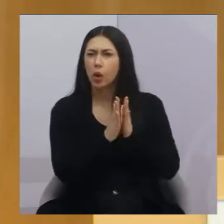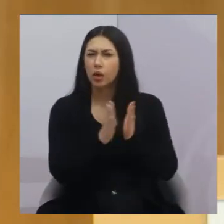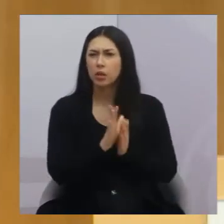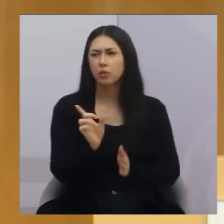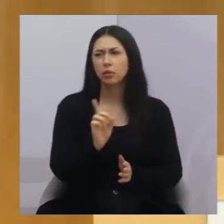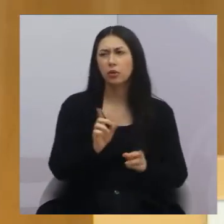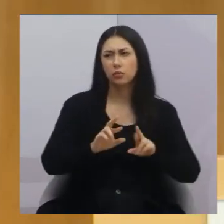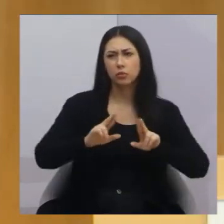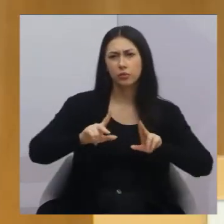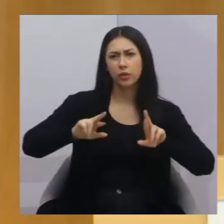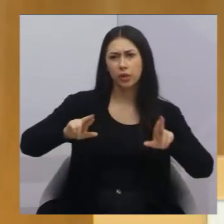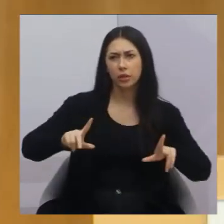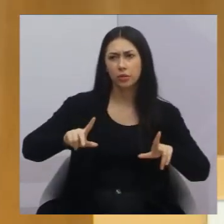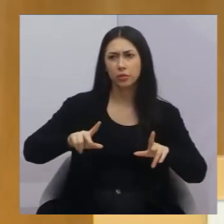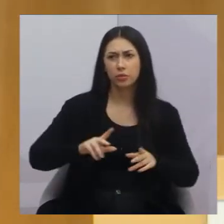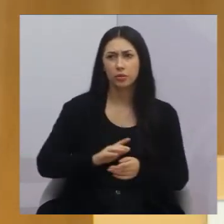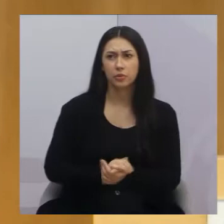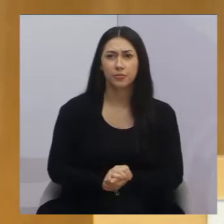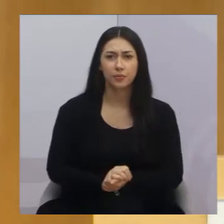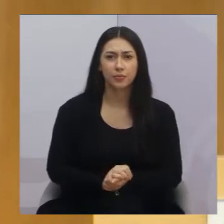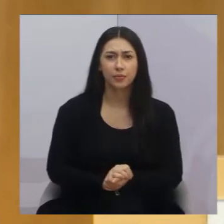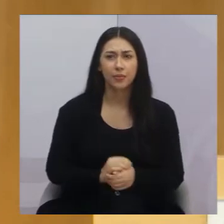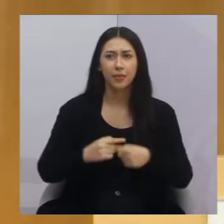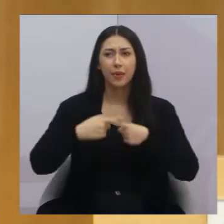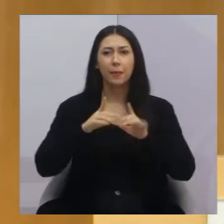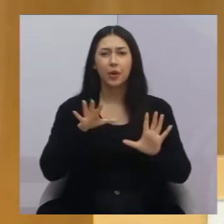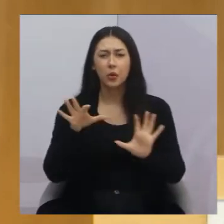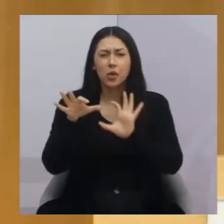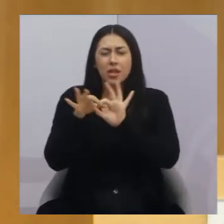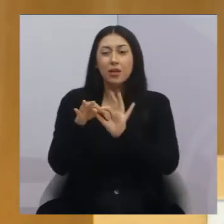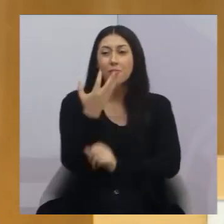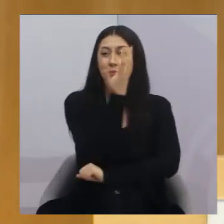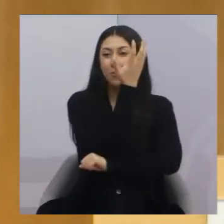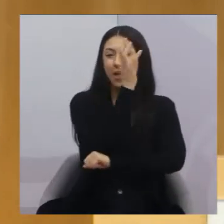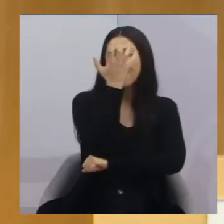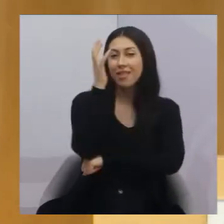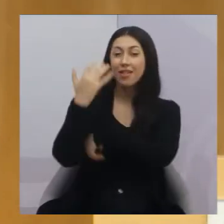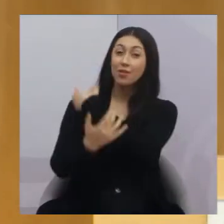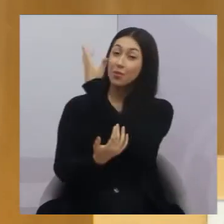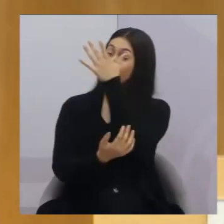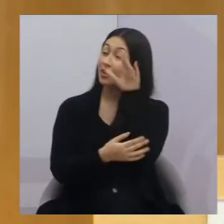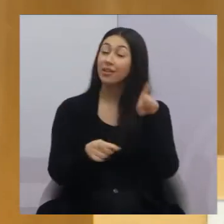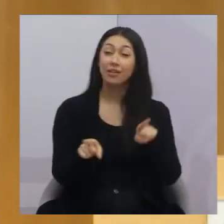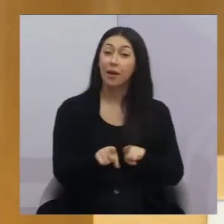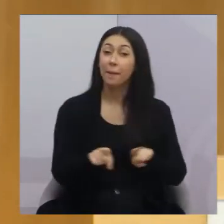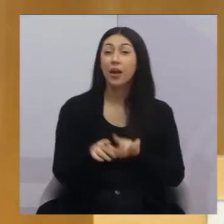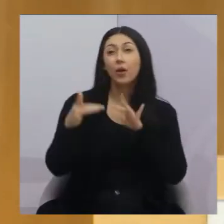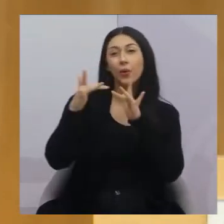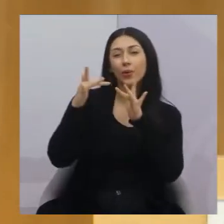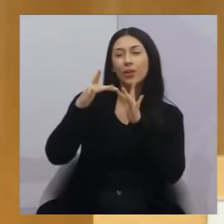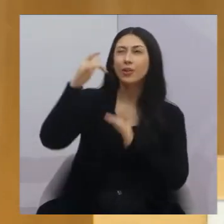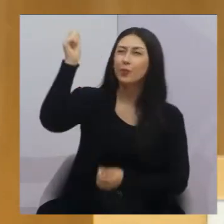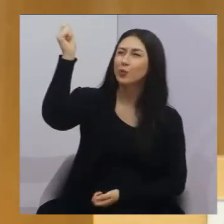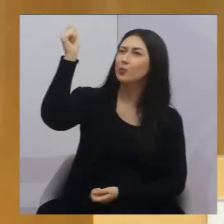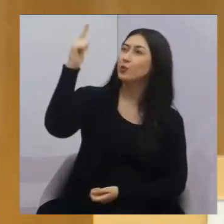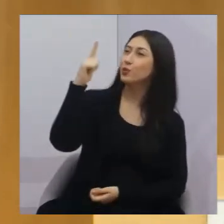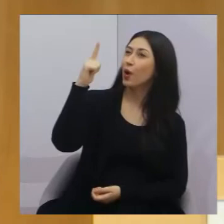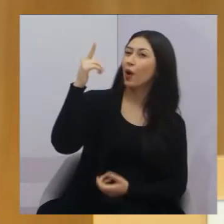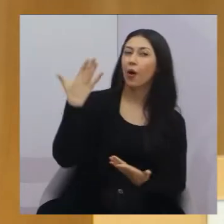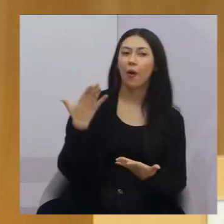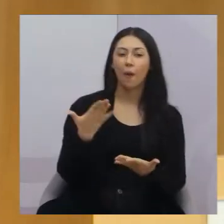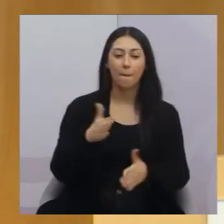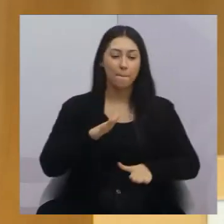uma religião, né? Mas a própria conexão com a natureza, por exemplo, o contato com o sol, contato com o